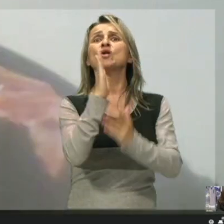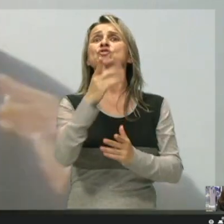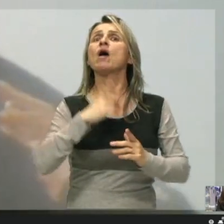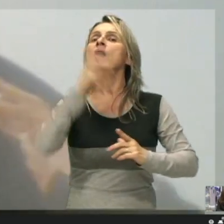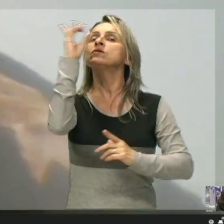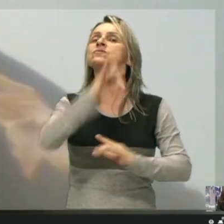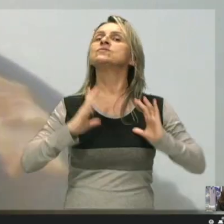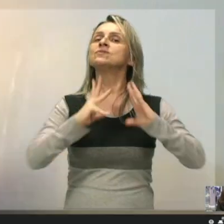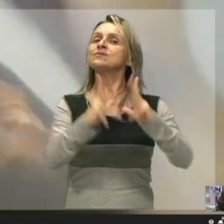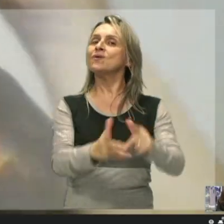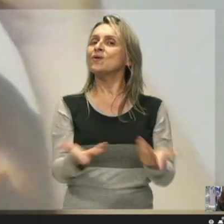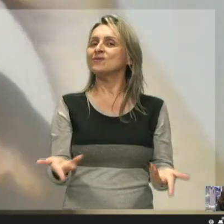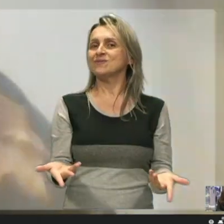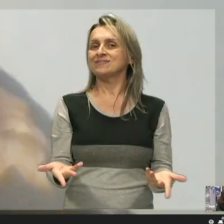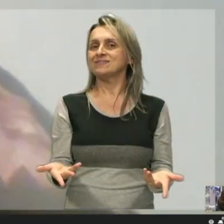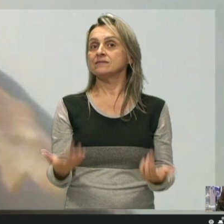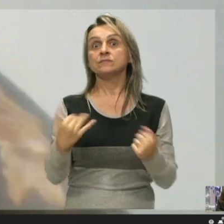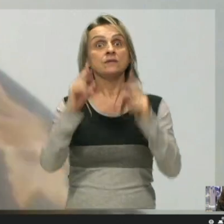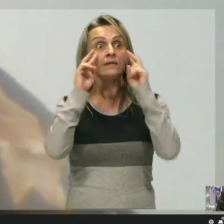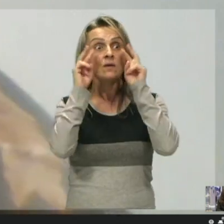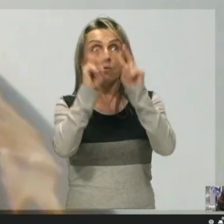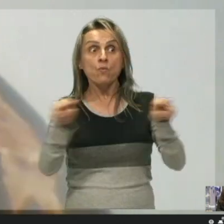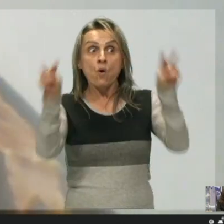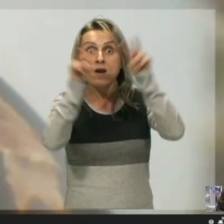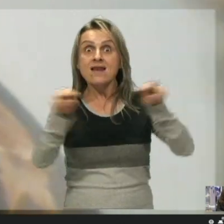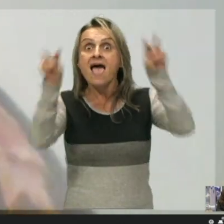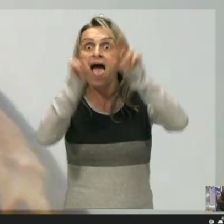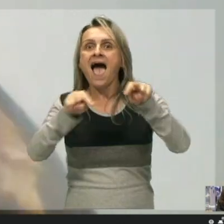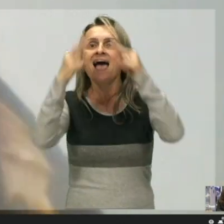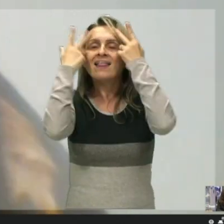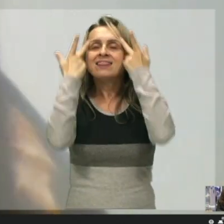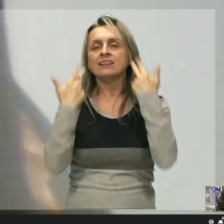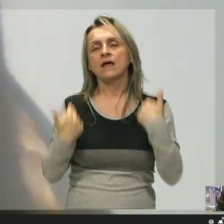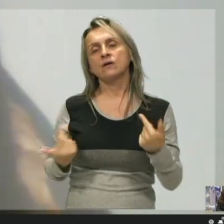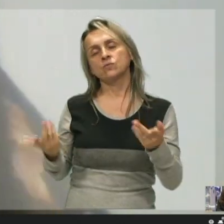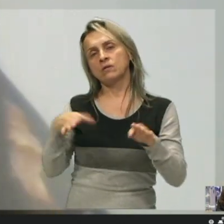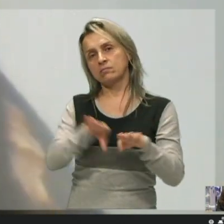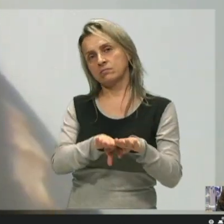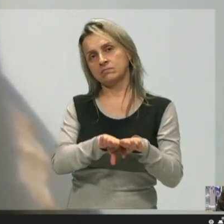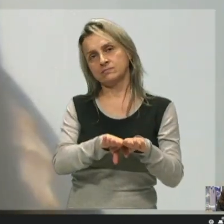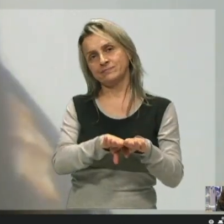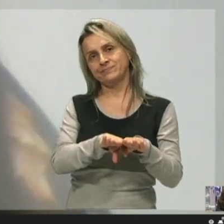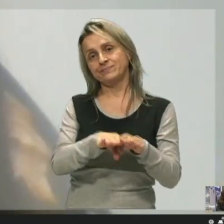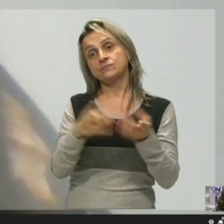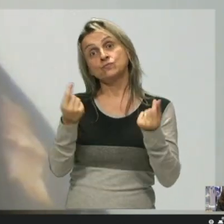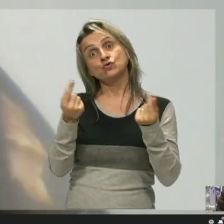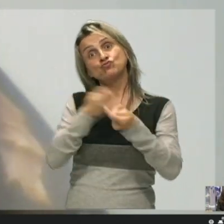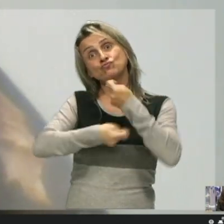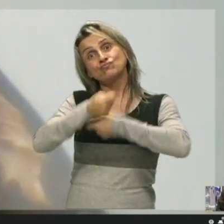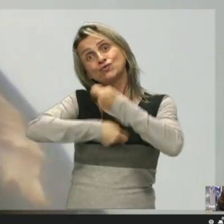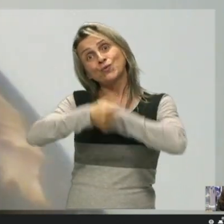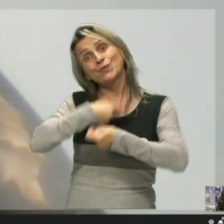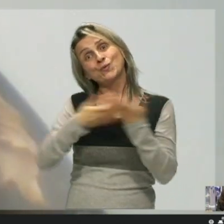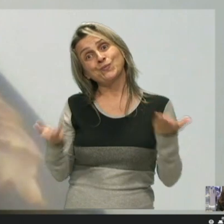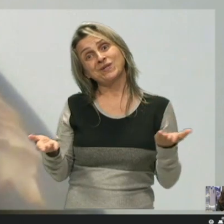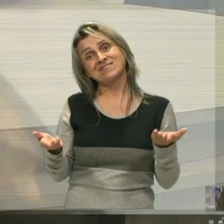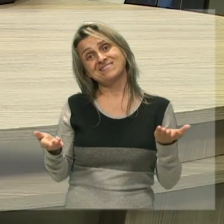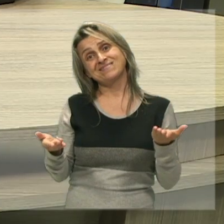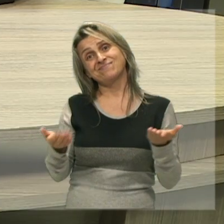mudar banheiro. A gente tem que ter um olhar inclusivo, gasta menos dinheiro e é muito mais favorável para todo